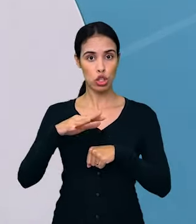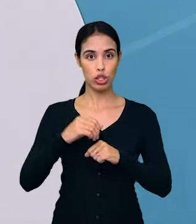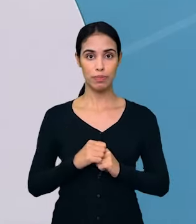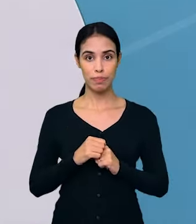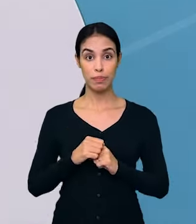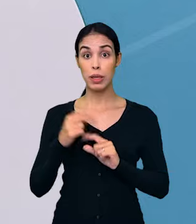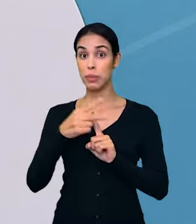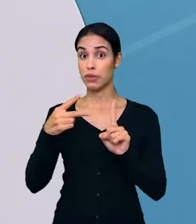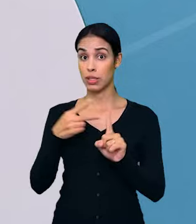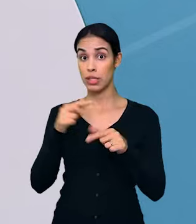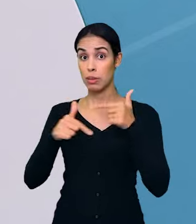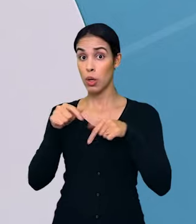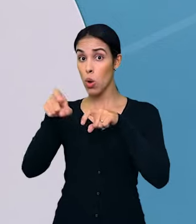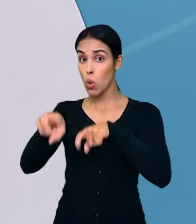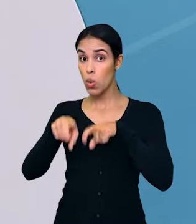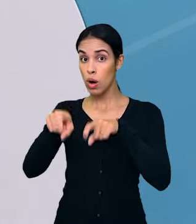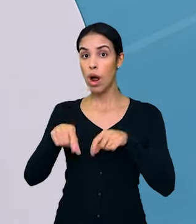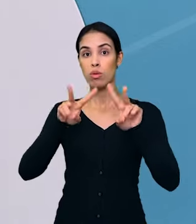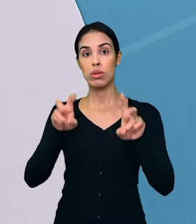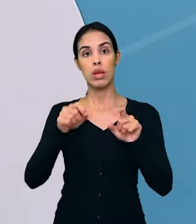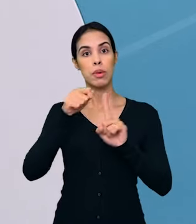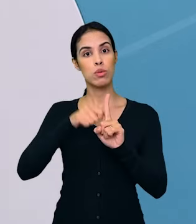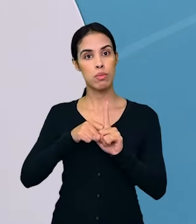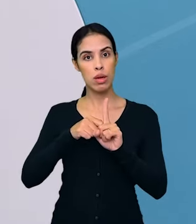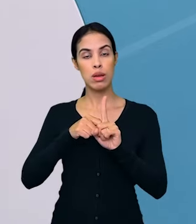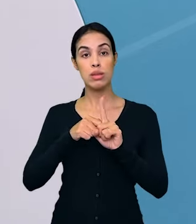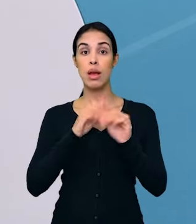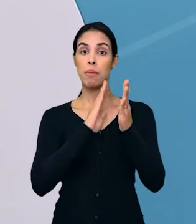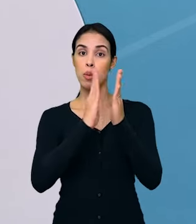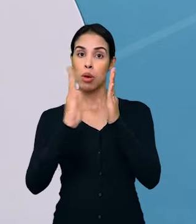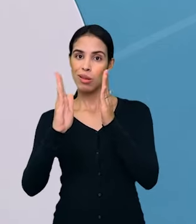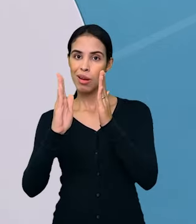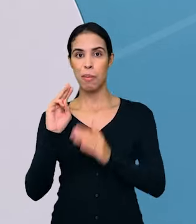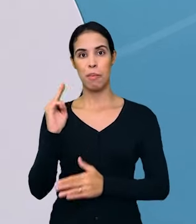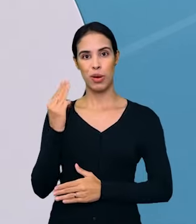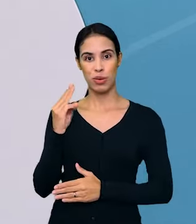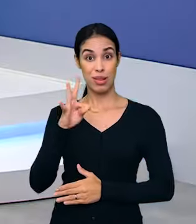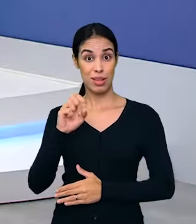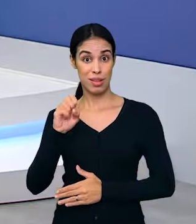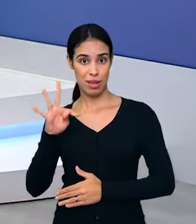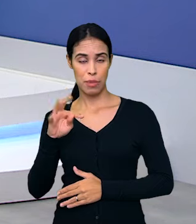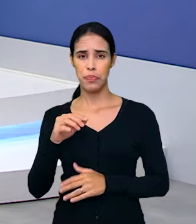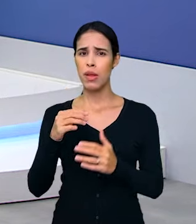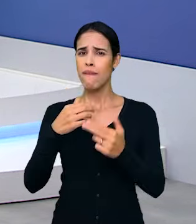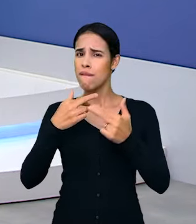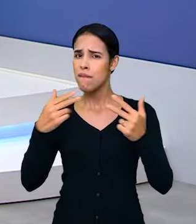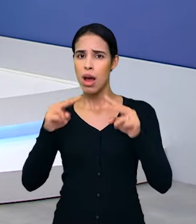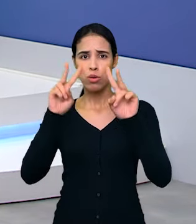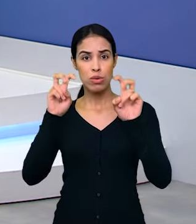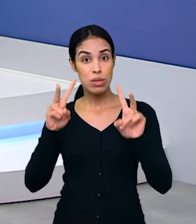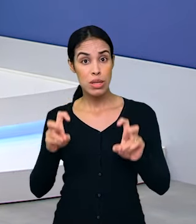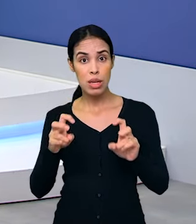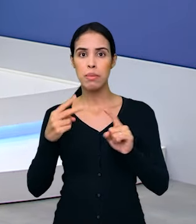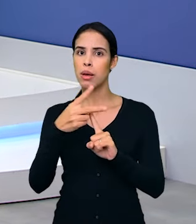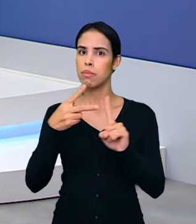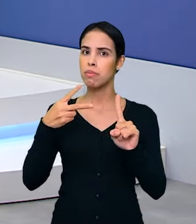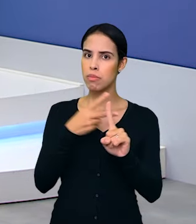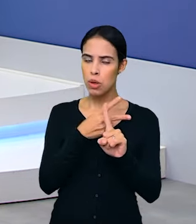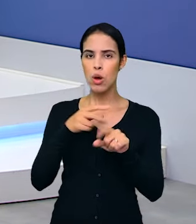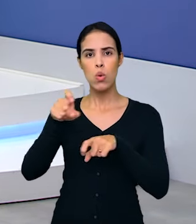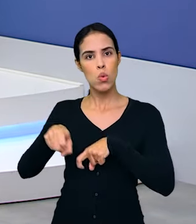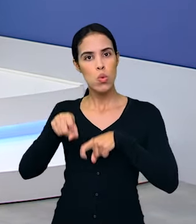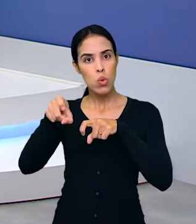dica. Previdência do Trabalhador Rural é o tema do mês da Biblioteca Délio Maranhão do TST. O material aborda assuntos como a